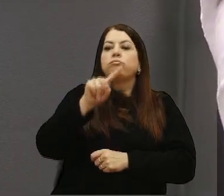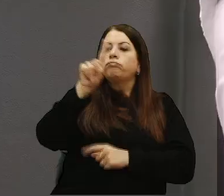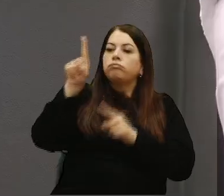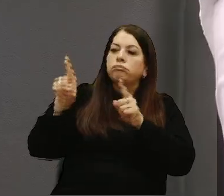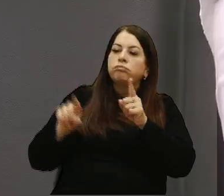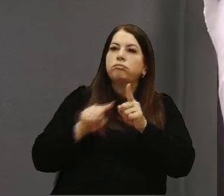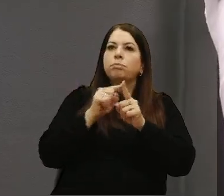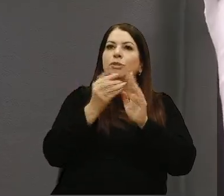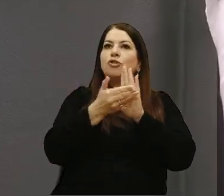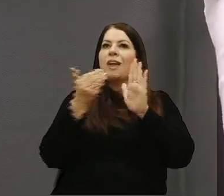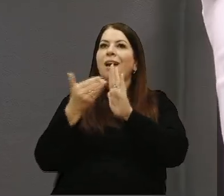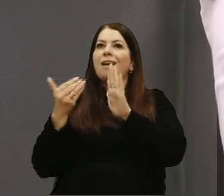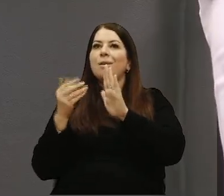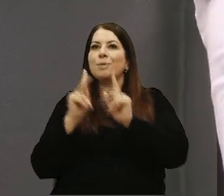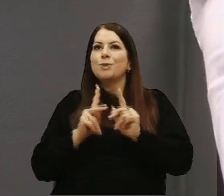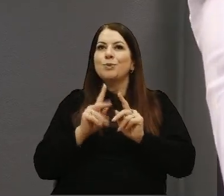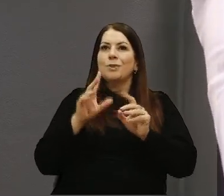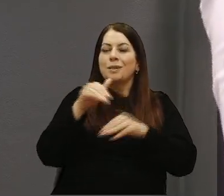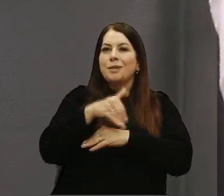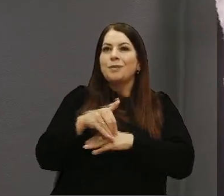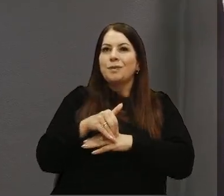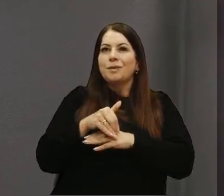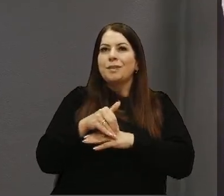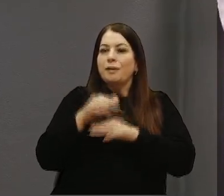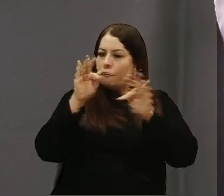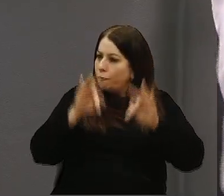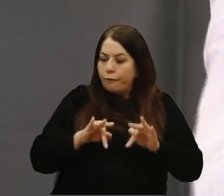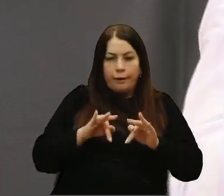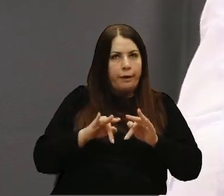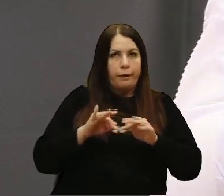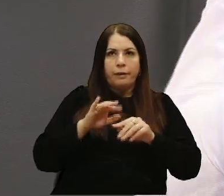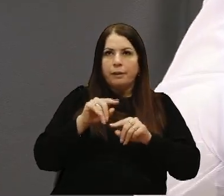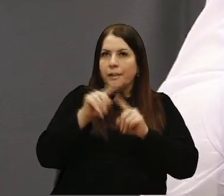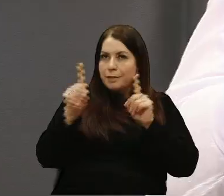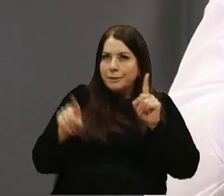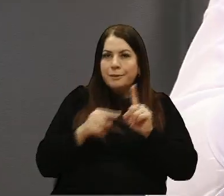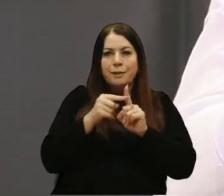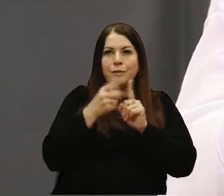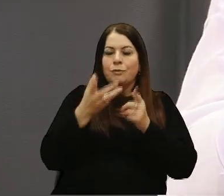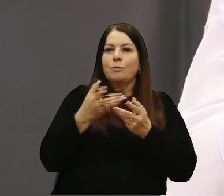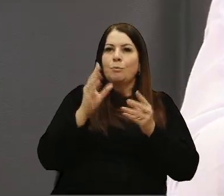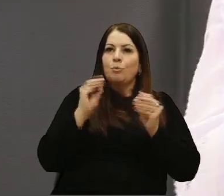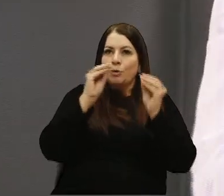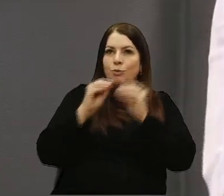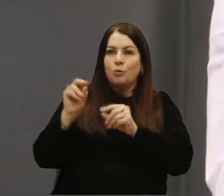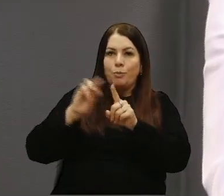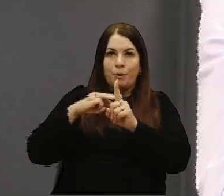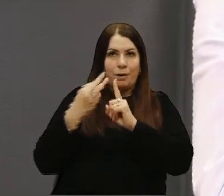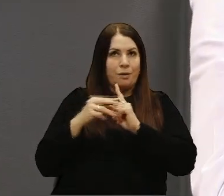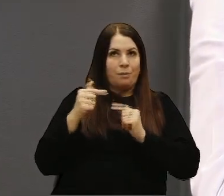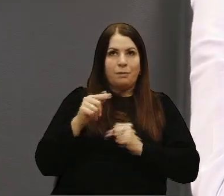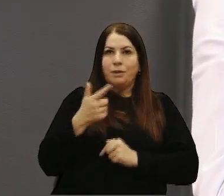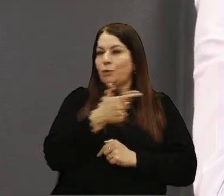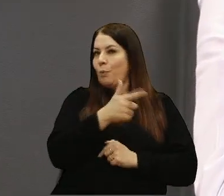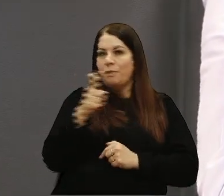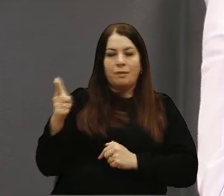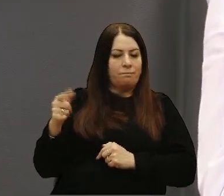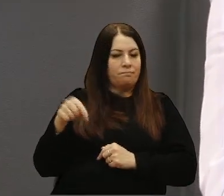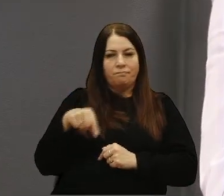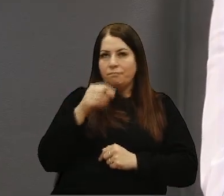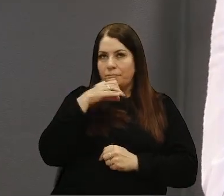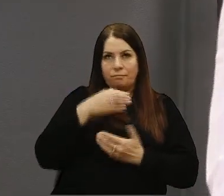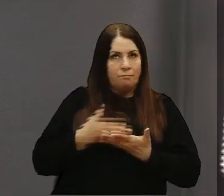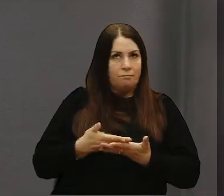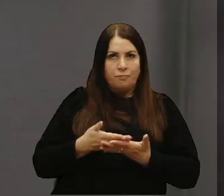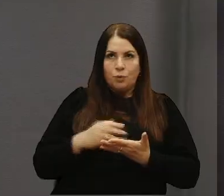para tirar a pessoa, o dependente químico, da rua, encerrar esse ciclo, né, colocando ele no mercado de trabalho. Isso não existe em Caxias, tá?